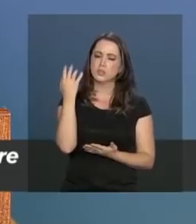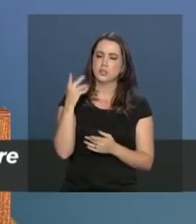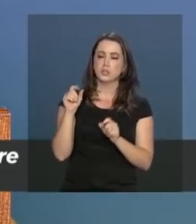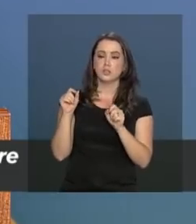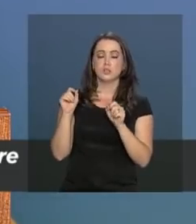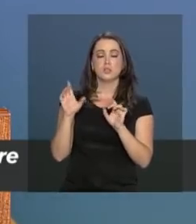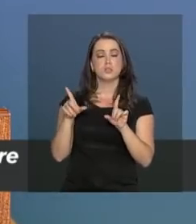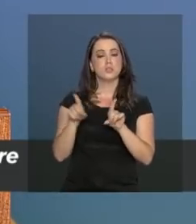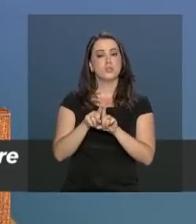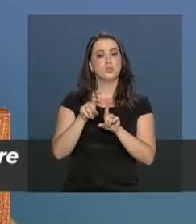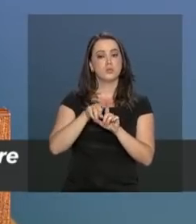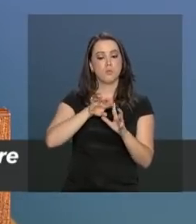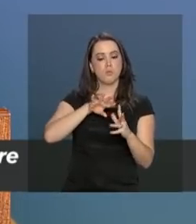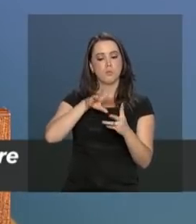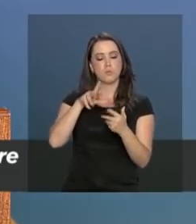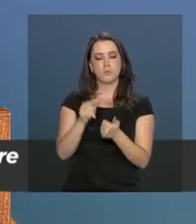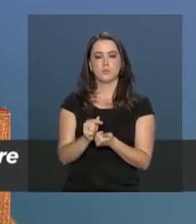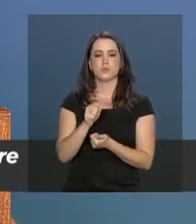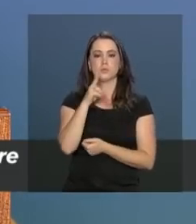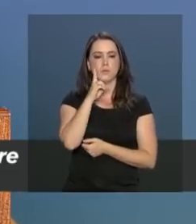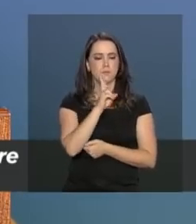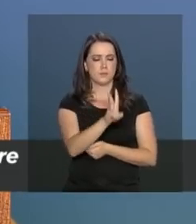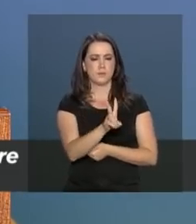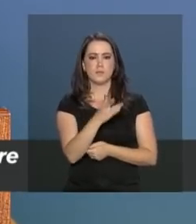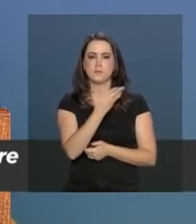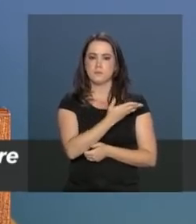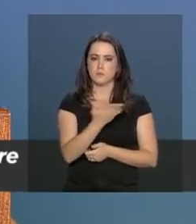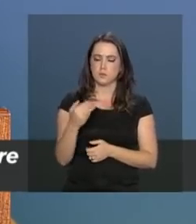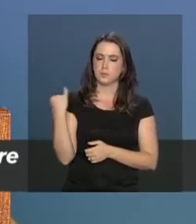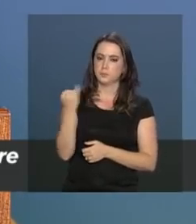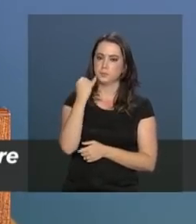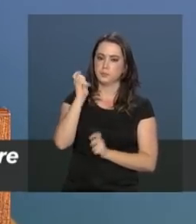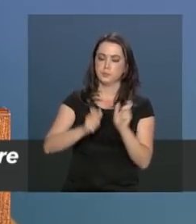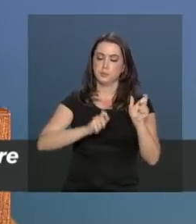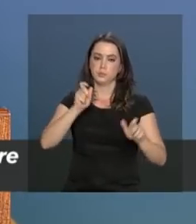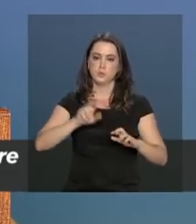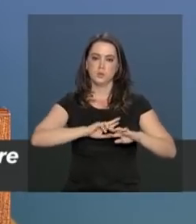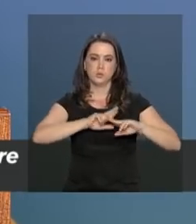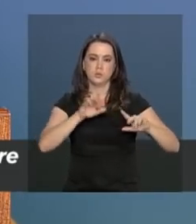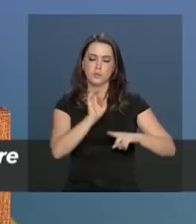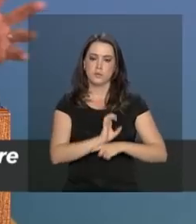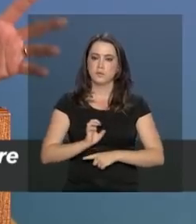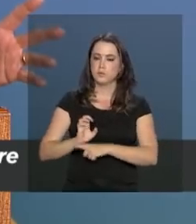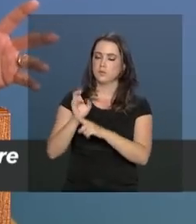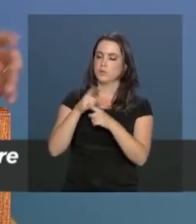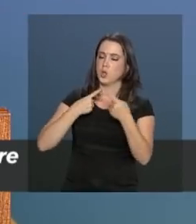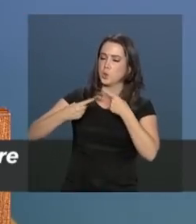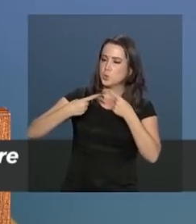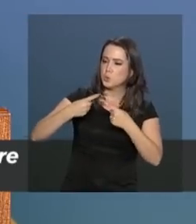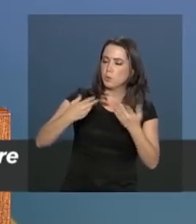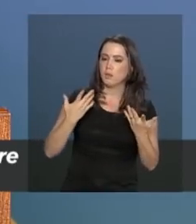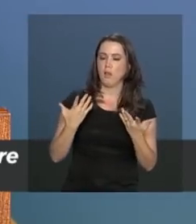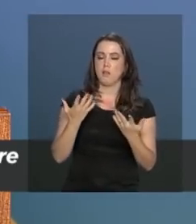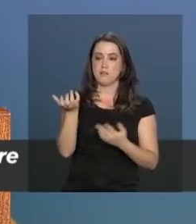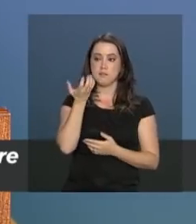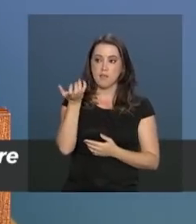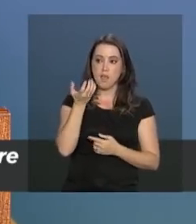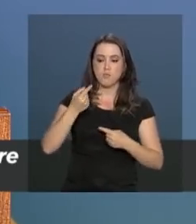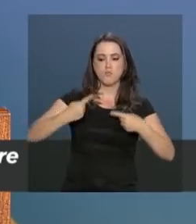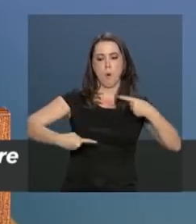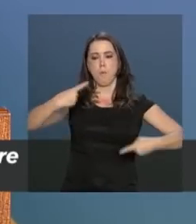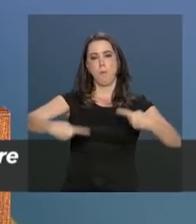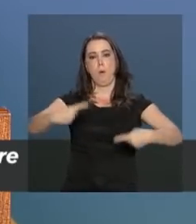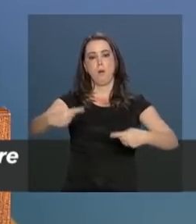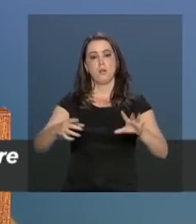as as figuras significativas de vários estados que disputaram digamos assim o